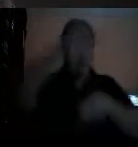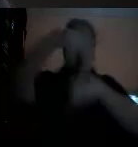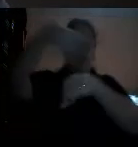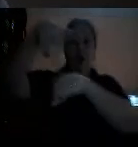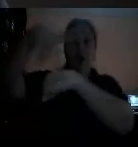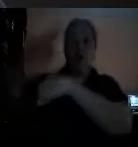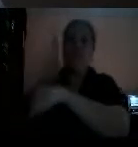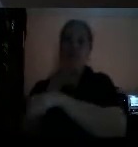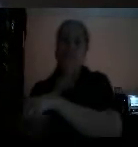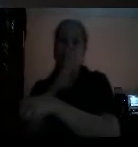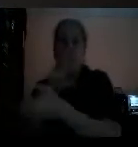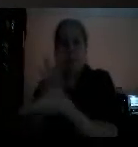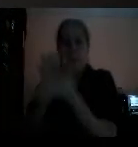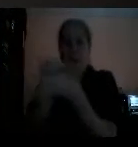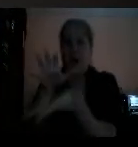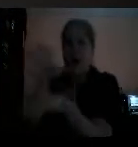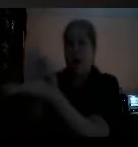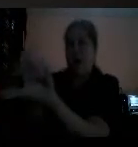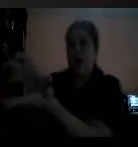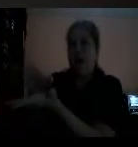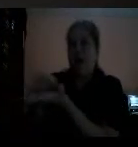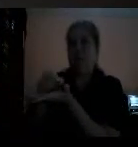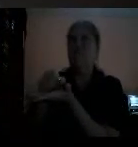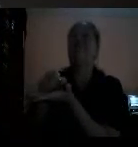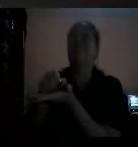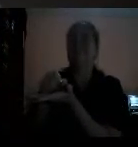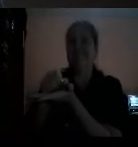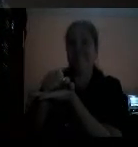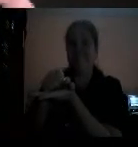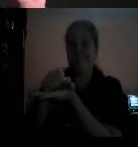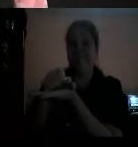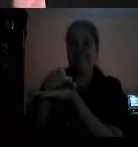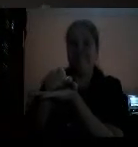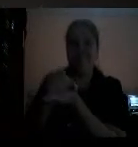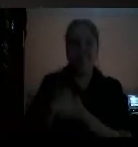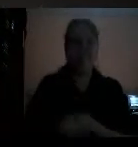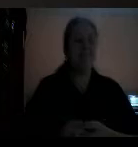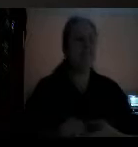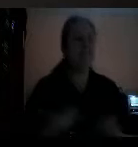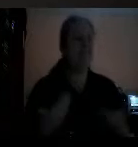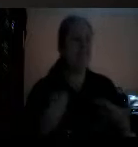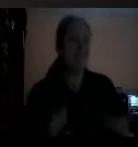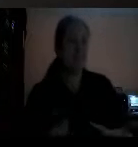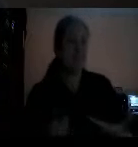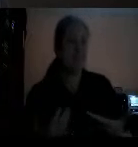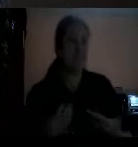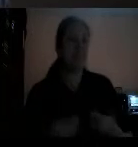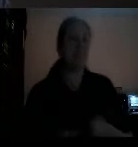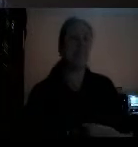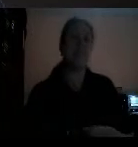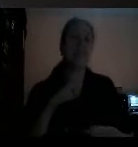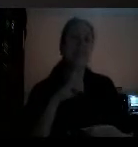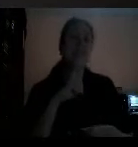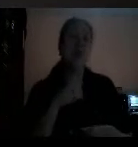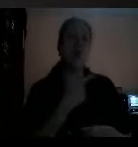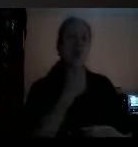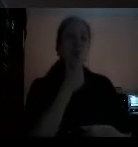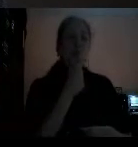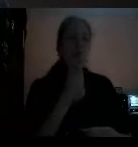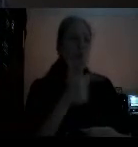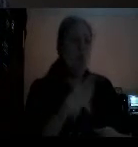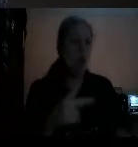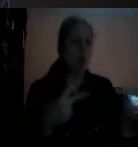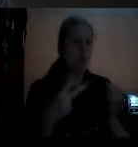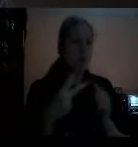quem? A Heartland em mente. Lembre-se que eu falei o quê? Que tinha um outro cara, um almirante americano,